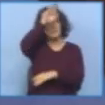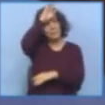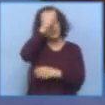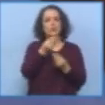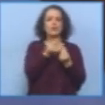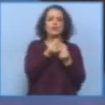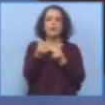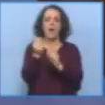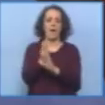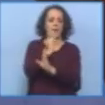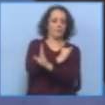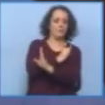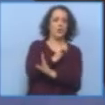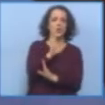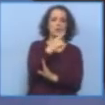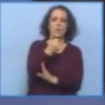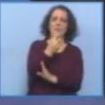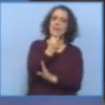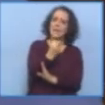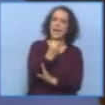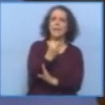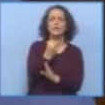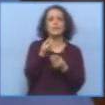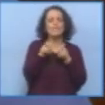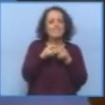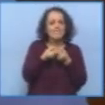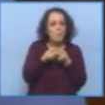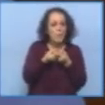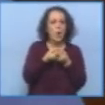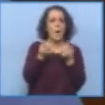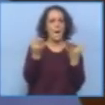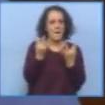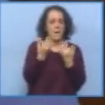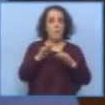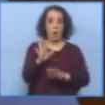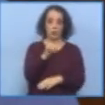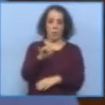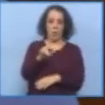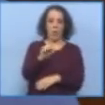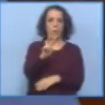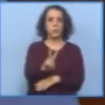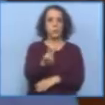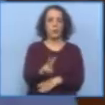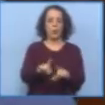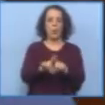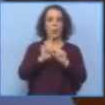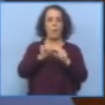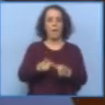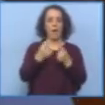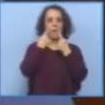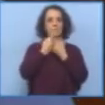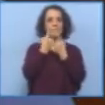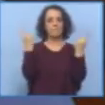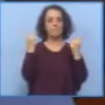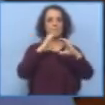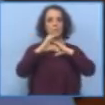João XXIII tinha sido um Papa também muito afável e muito empático, mas João Paulo II estava a estabelecer uma comunicação muito especial com os jovens.